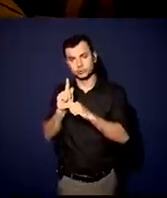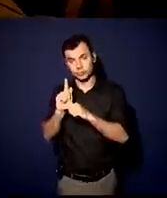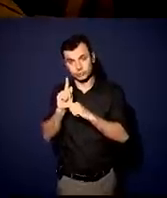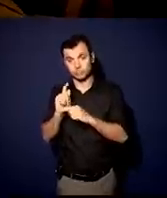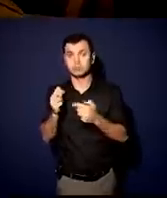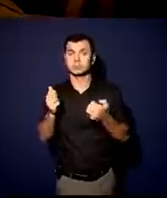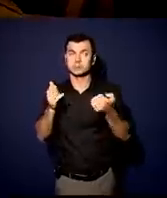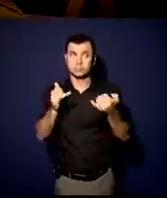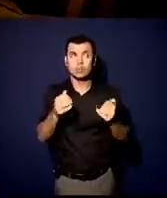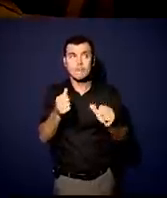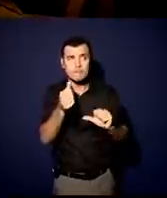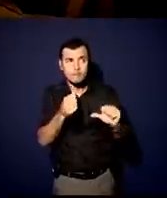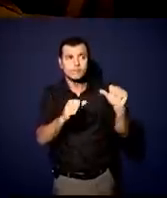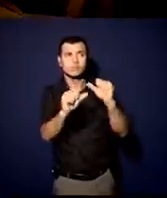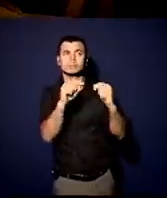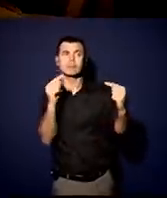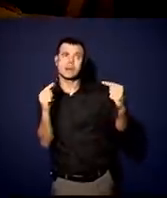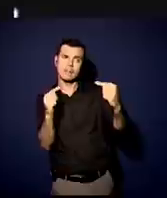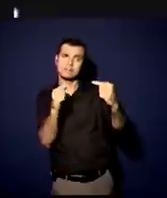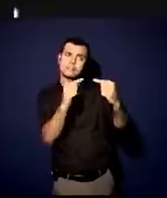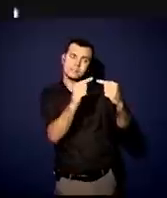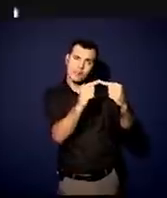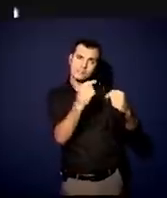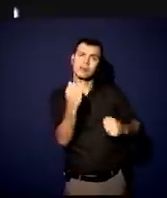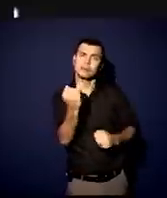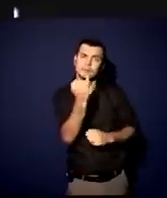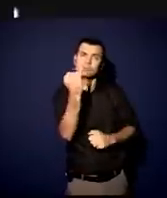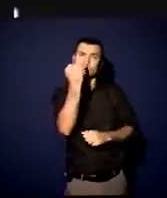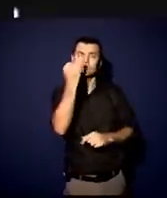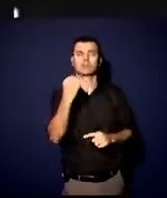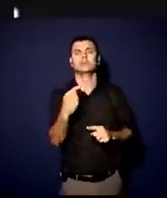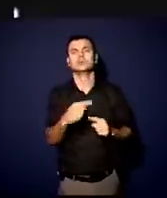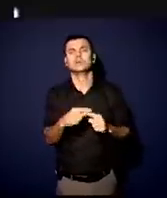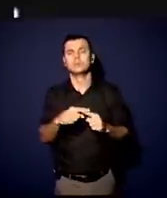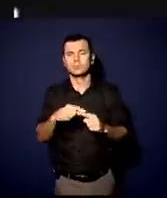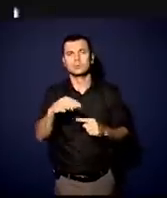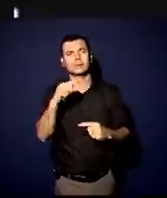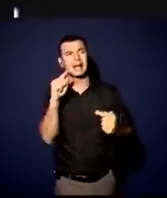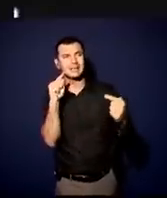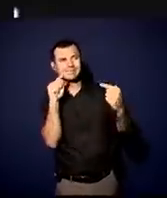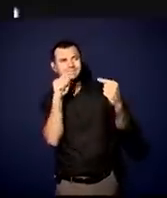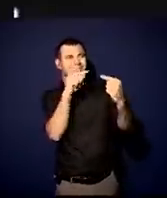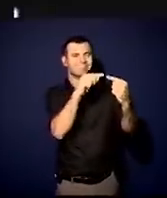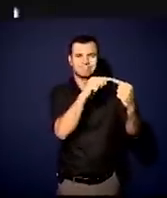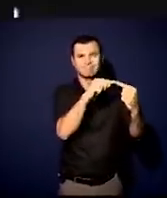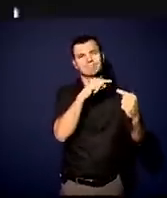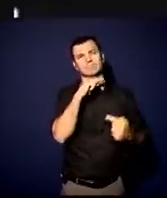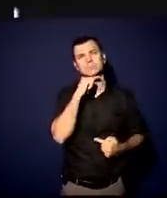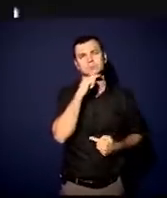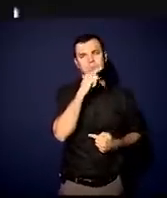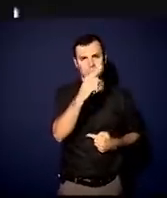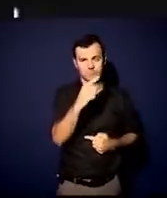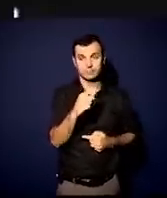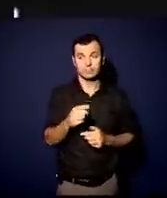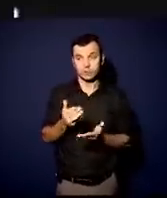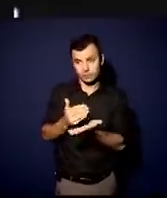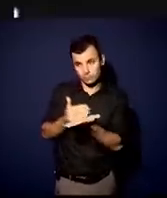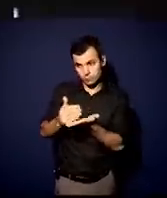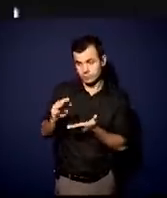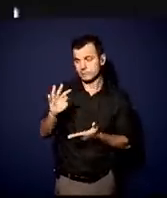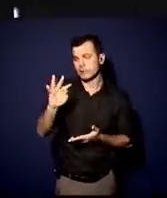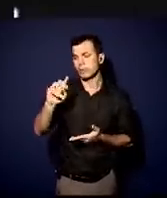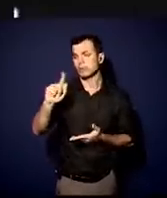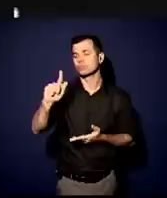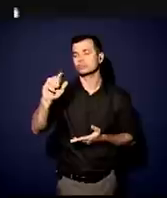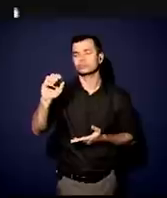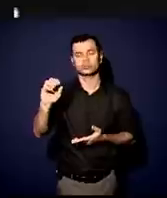a mudança da meta de inflação pelo motivo de que a meta não seria atingível eu queria começar com o Thiago Berriel